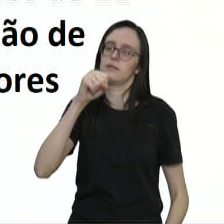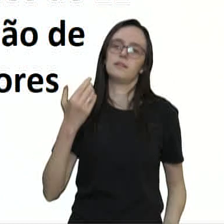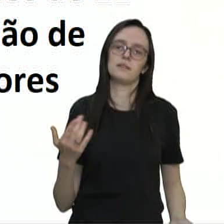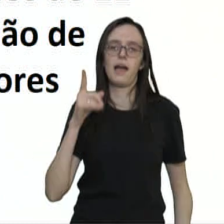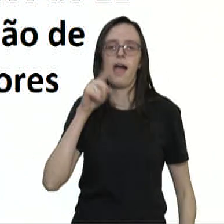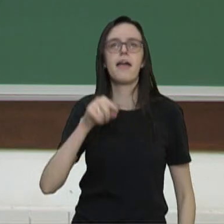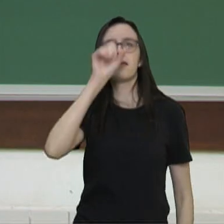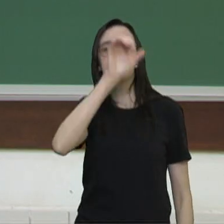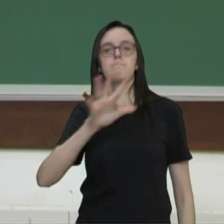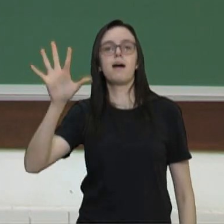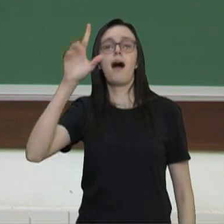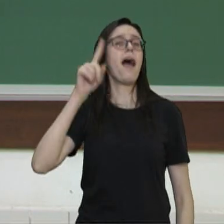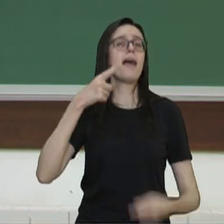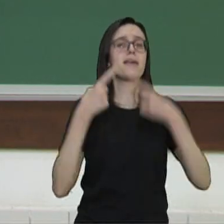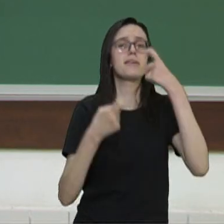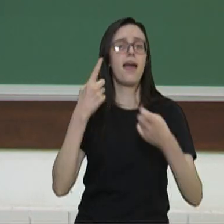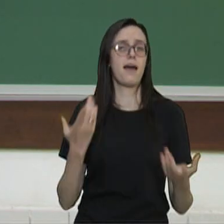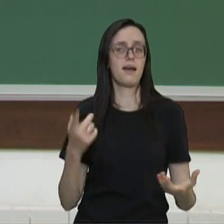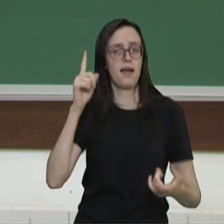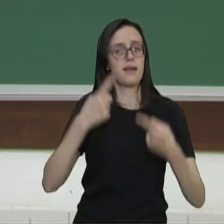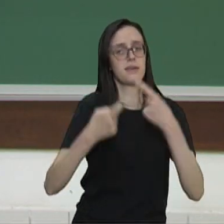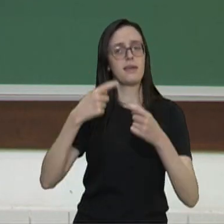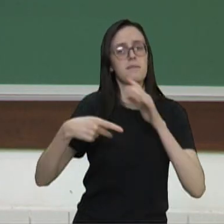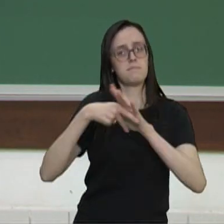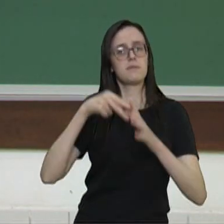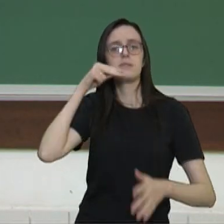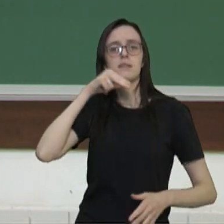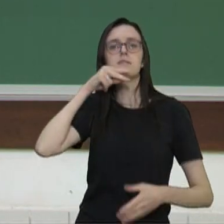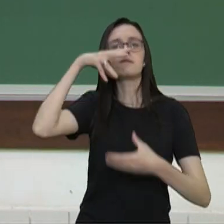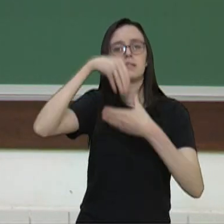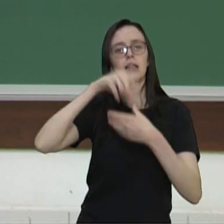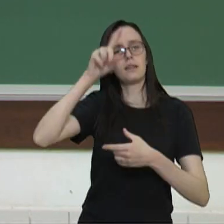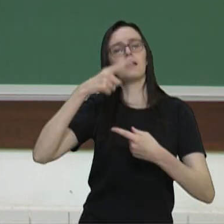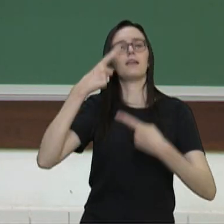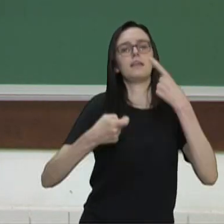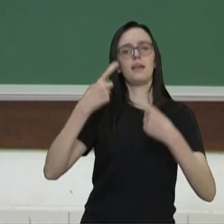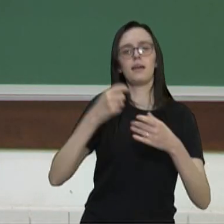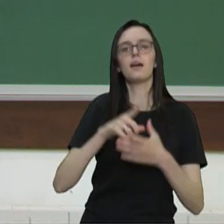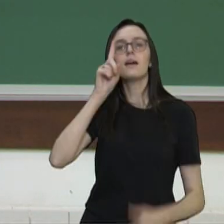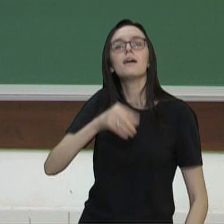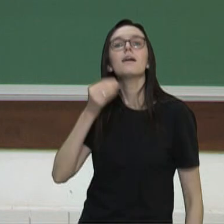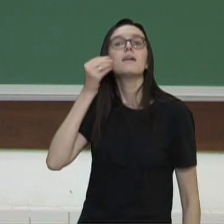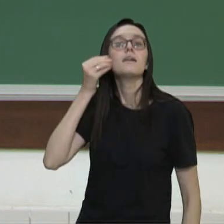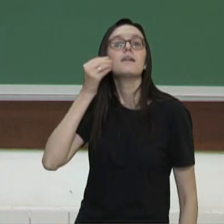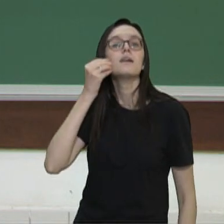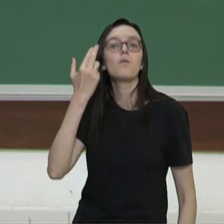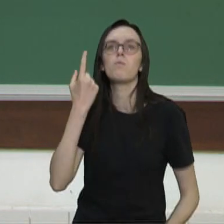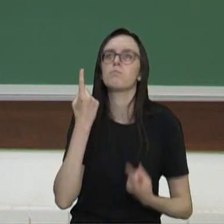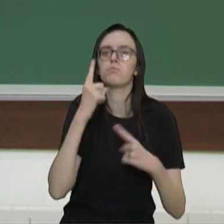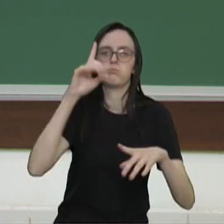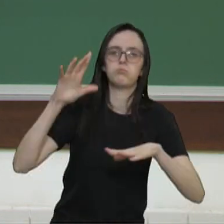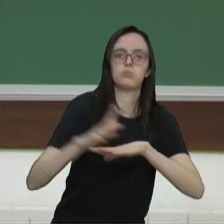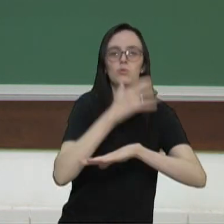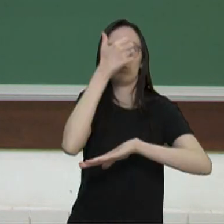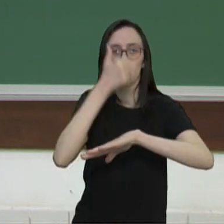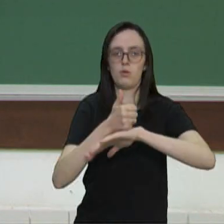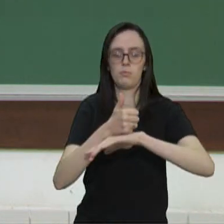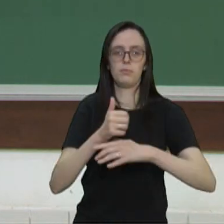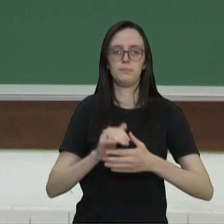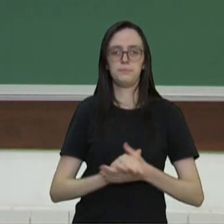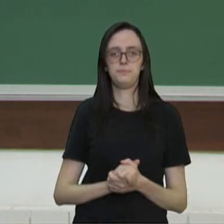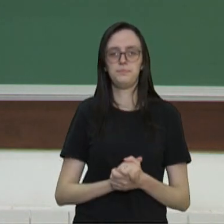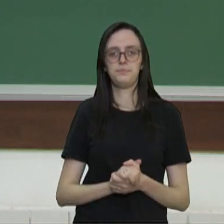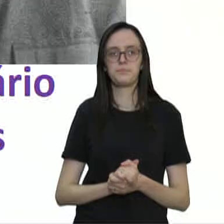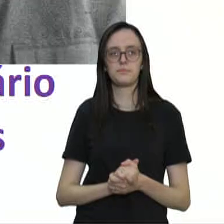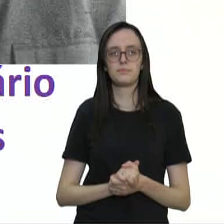cena, então, aí de guerra acontecendo em Natal. É um cenário de guerra, foi uma tentativa de golpe real.